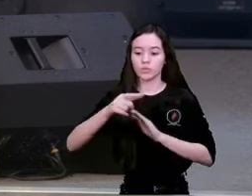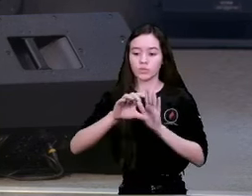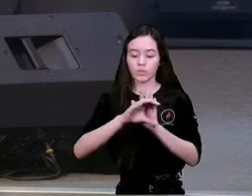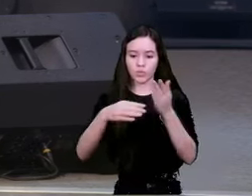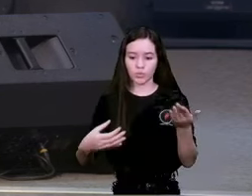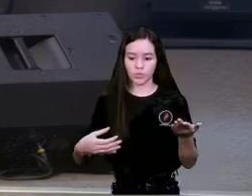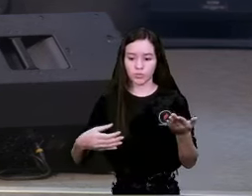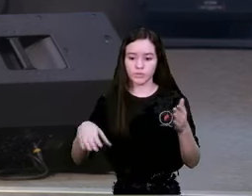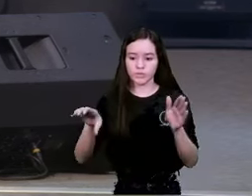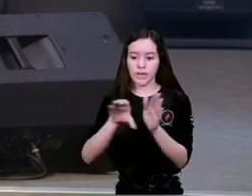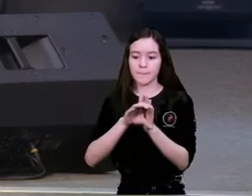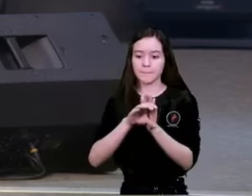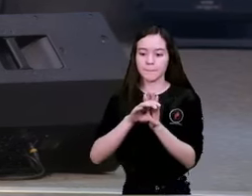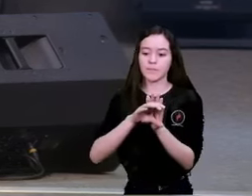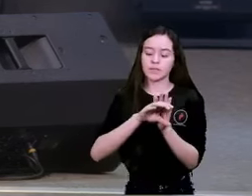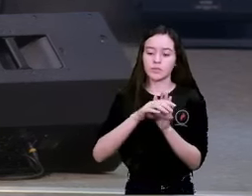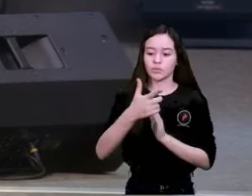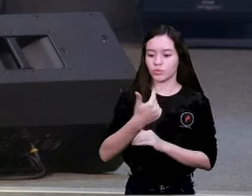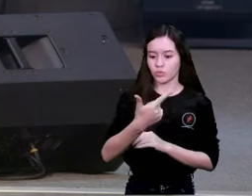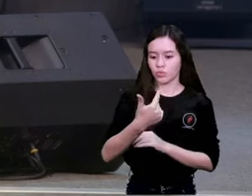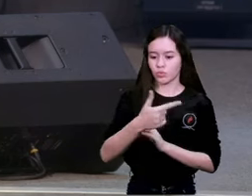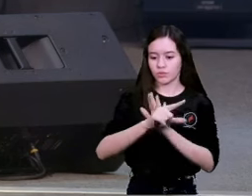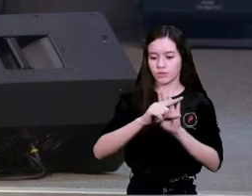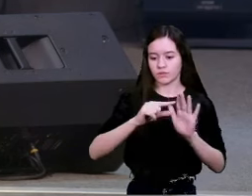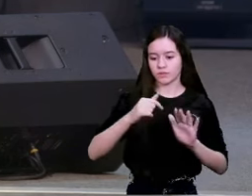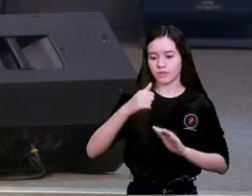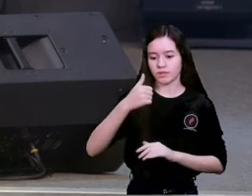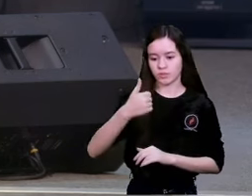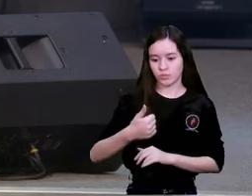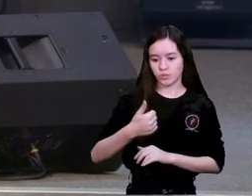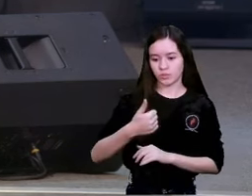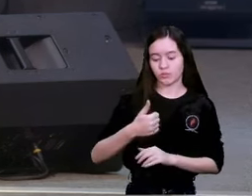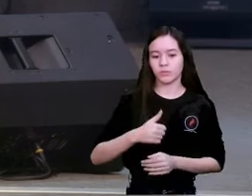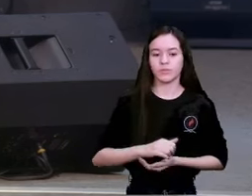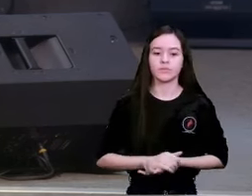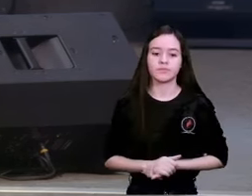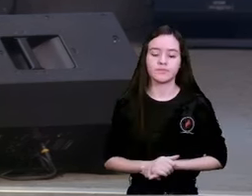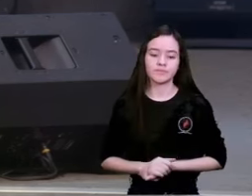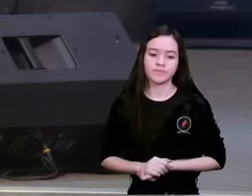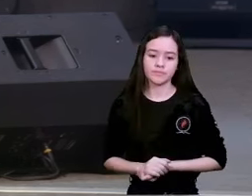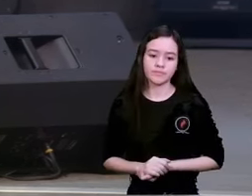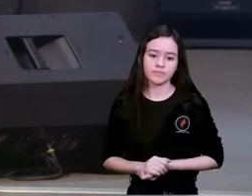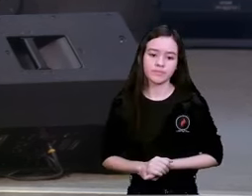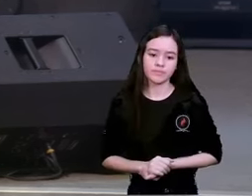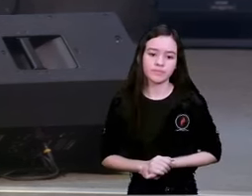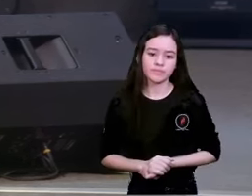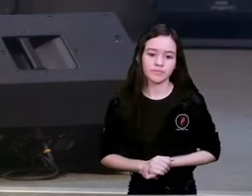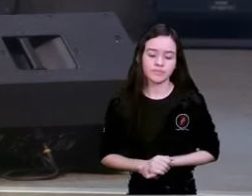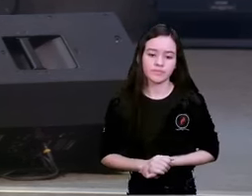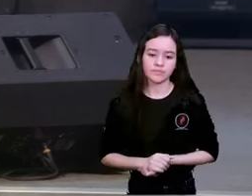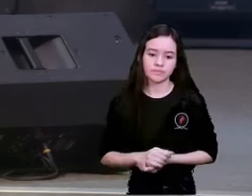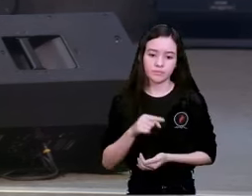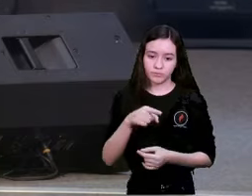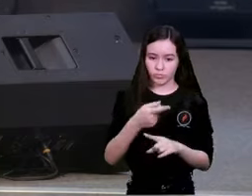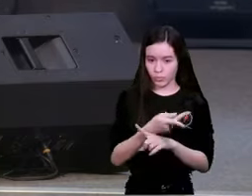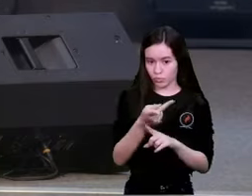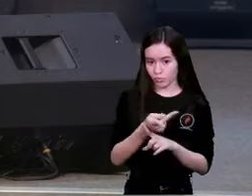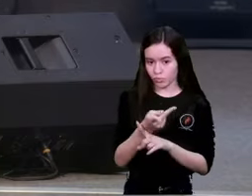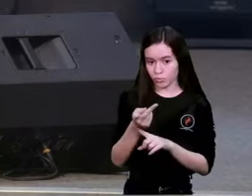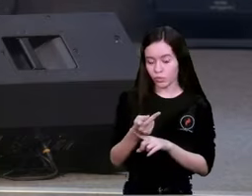Crônicas, capítulo de número 12, a partir do versículo de número 1. Enquanto você procura